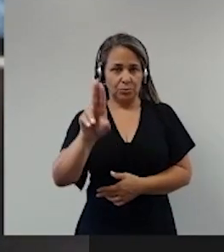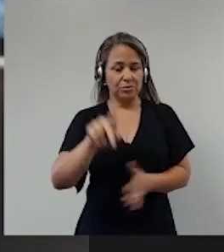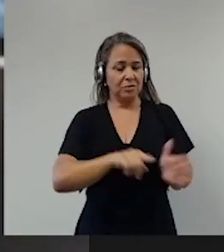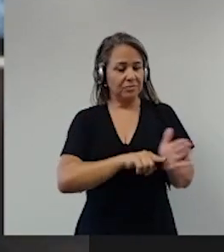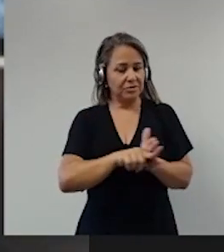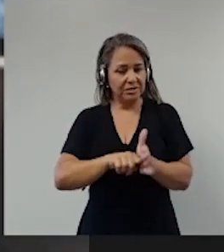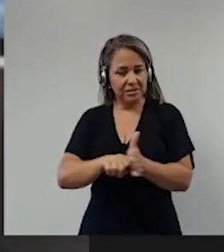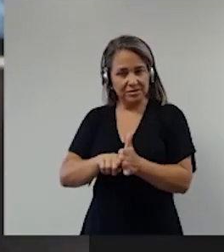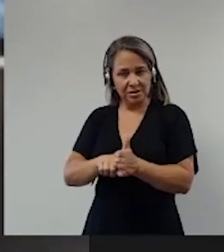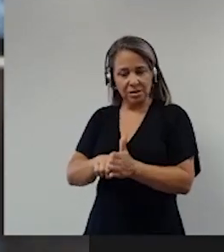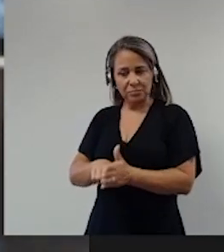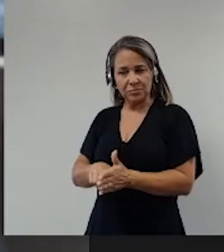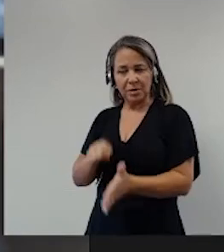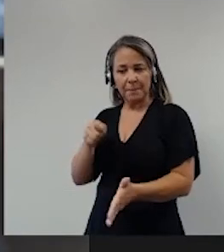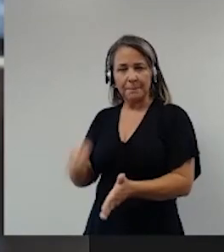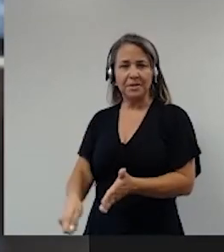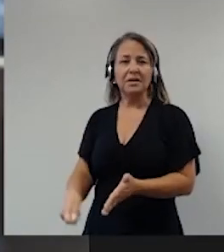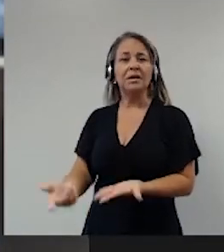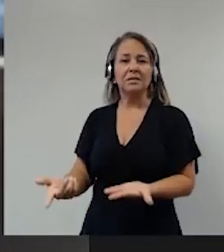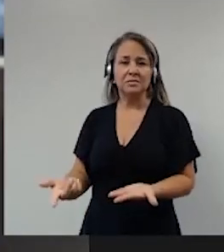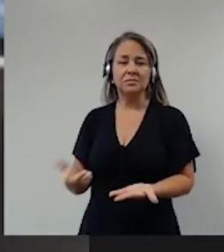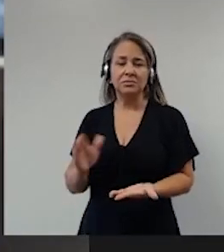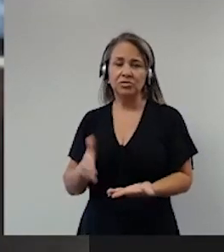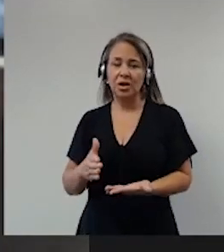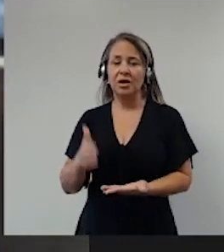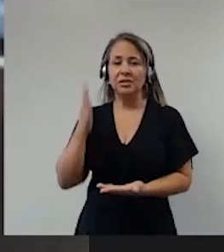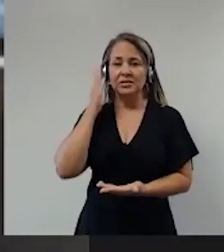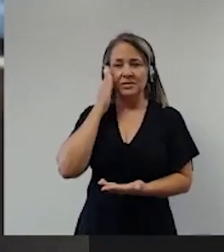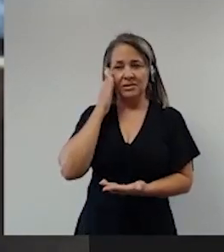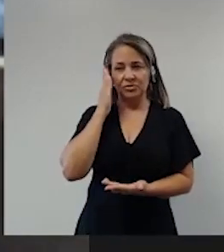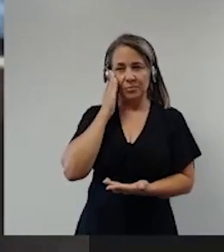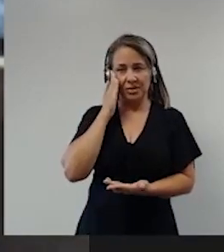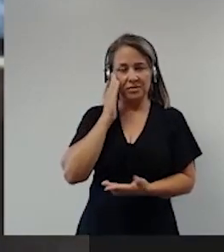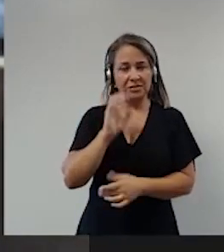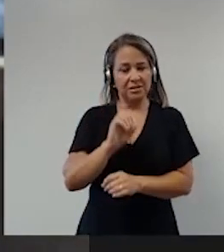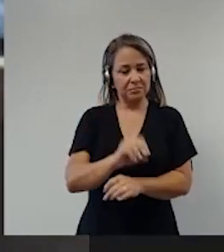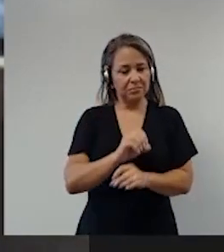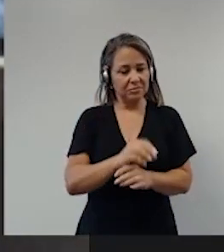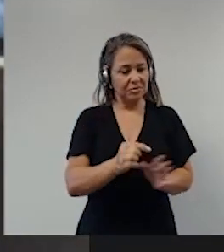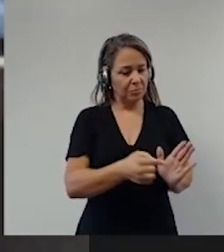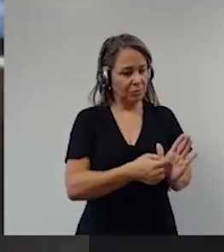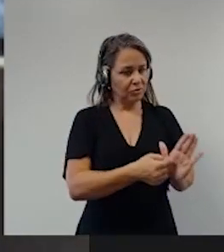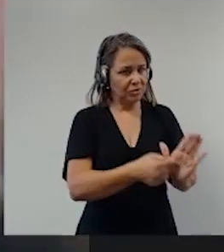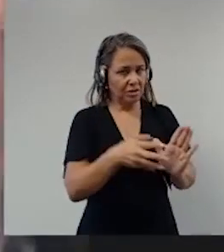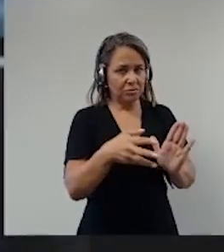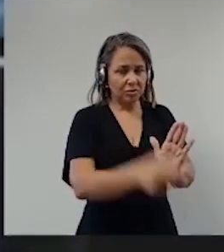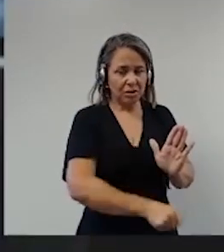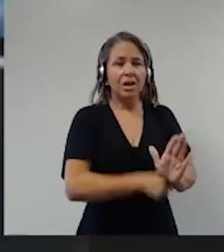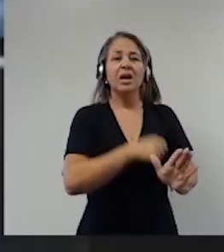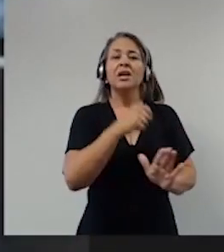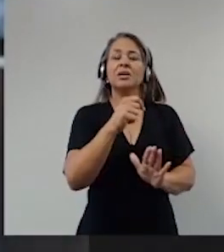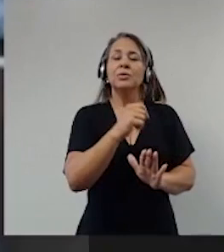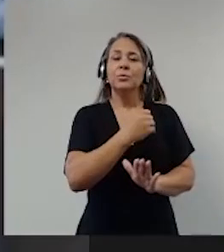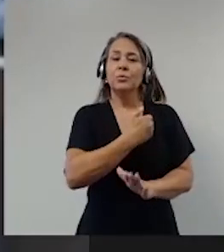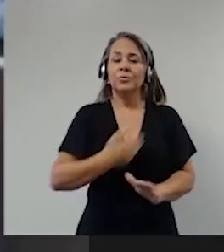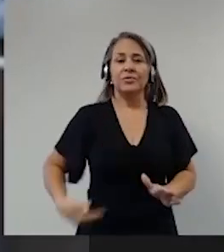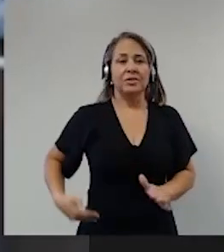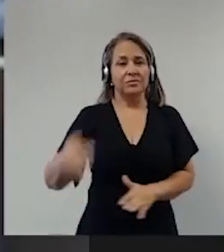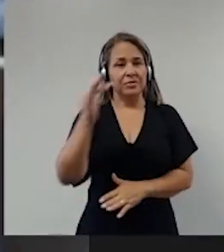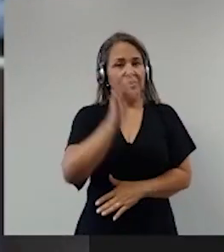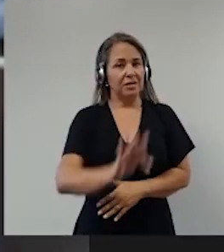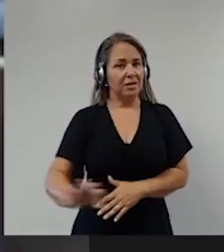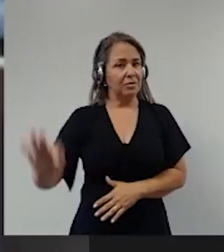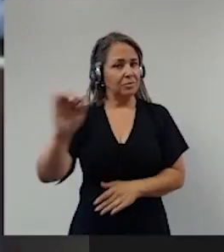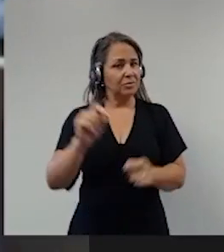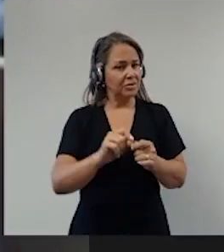fiscalizado, tem aplicado aí já algum entendimento, tem sinalizado que o governo federal, por exemplo, não tem agido